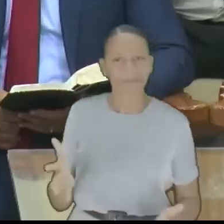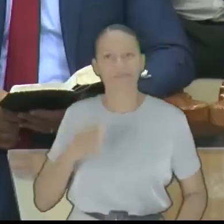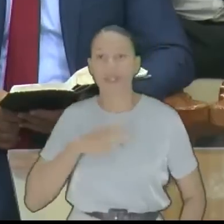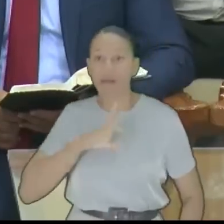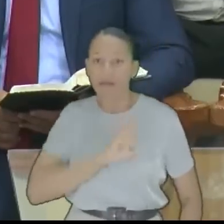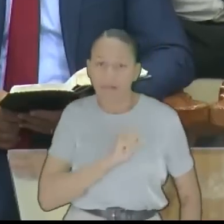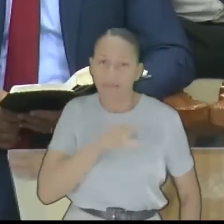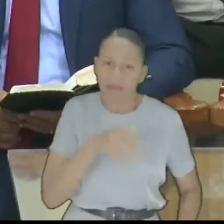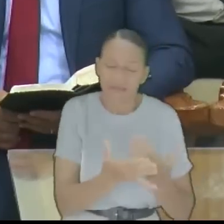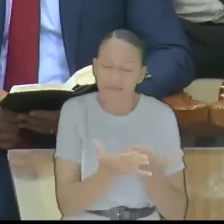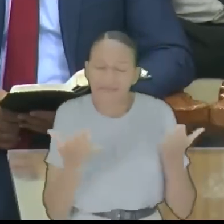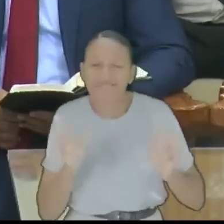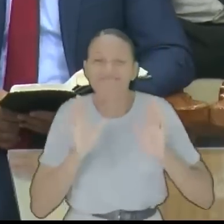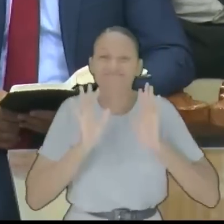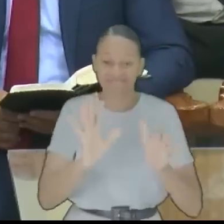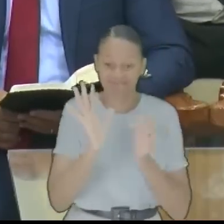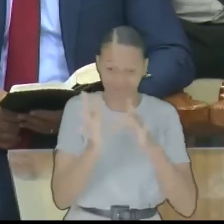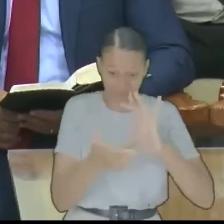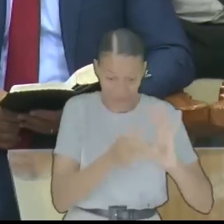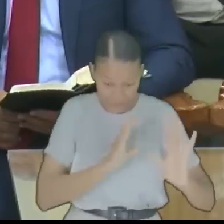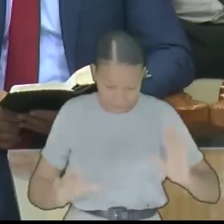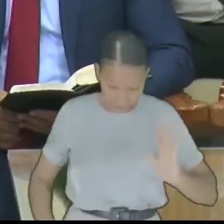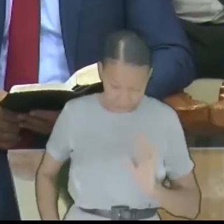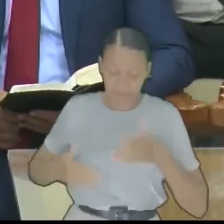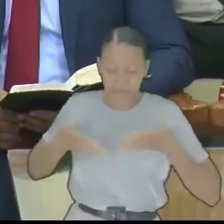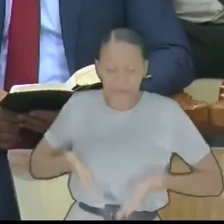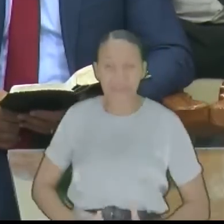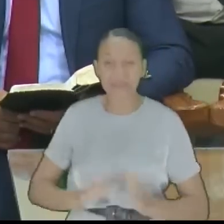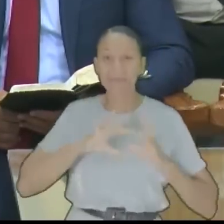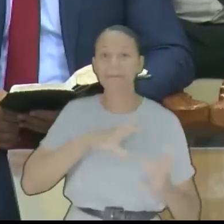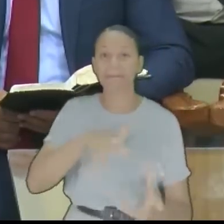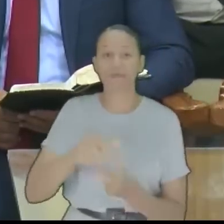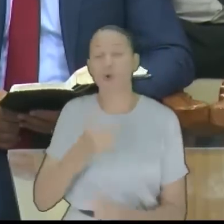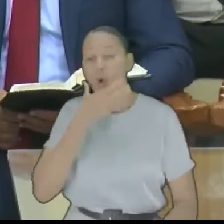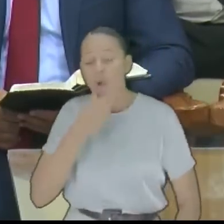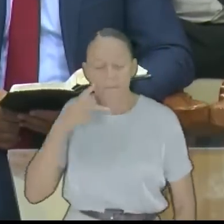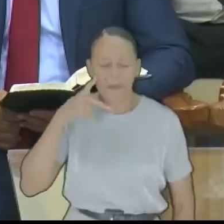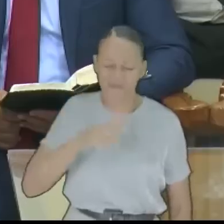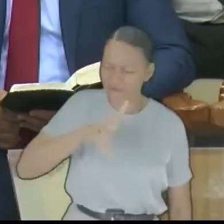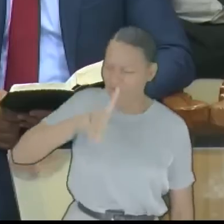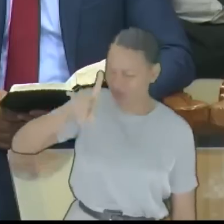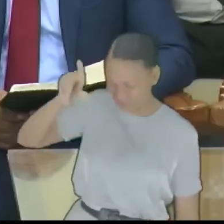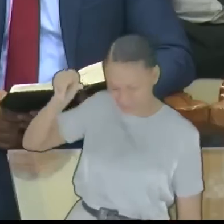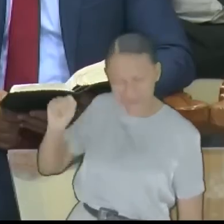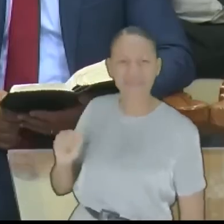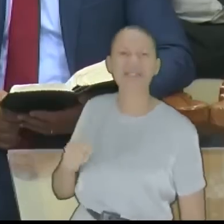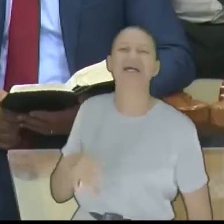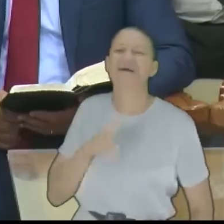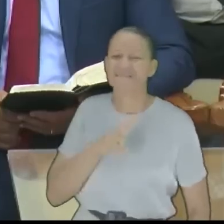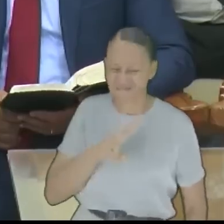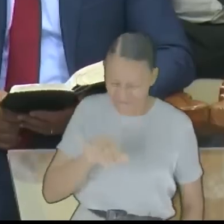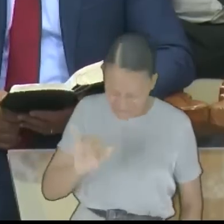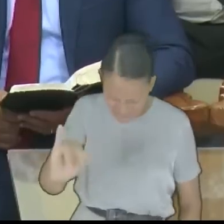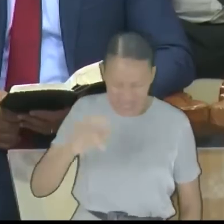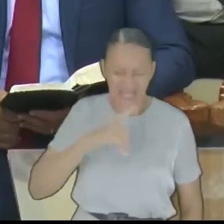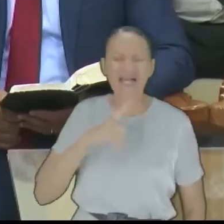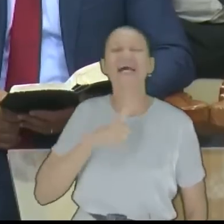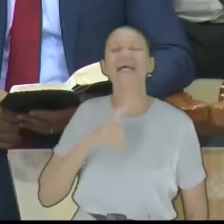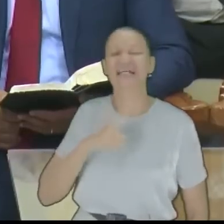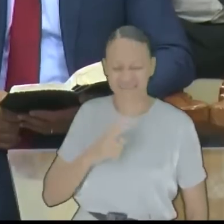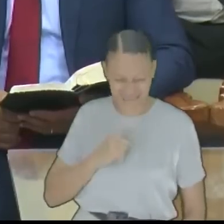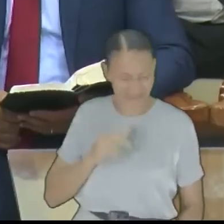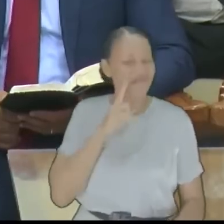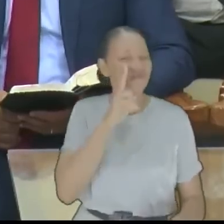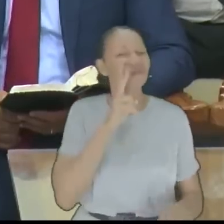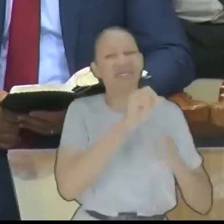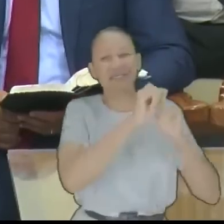amados irmãos, mas quando Cristo veio à terra, o profeta disse naquele dia: vai descer mosto,